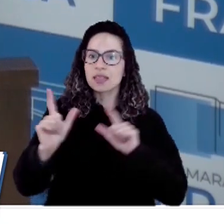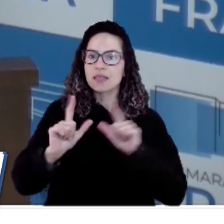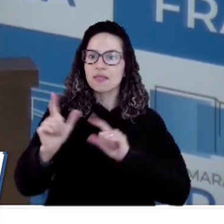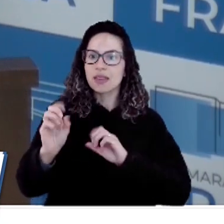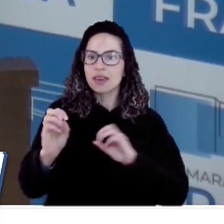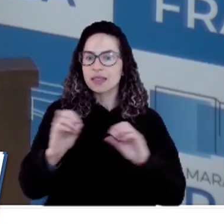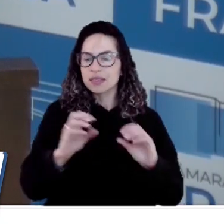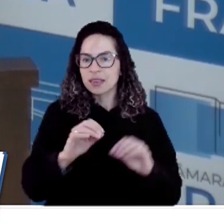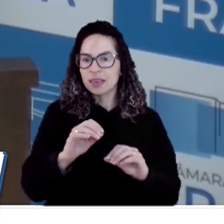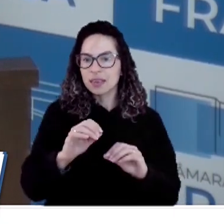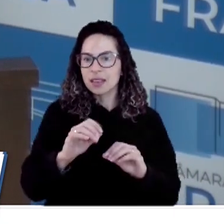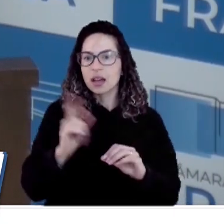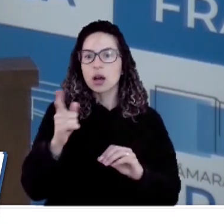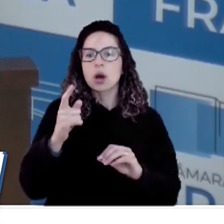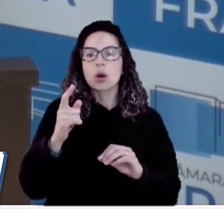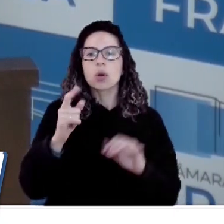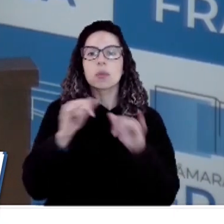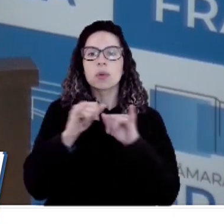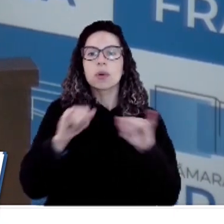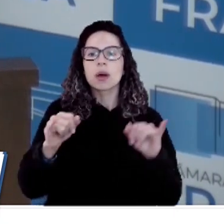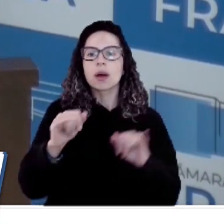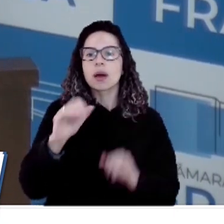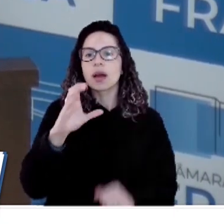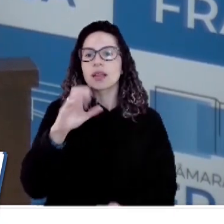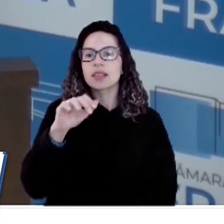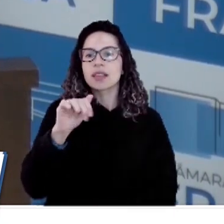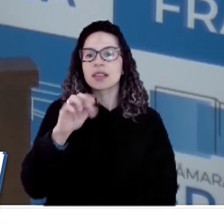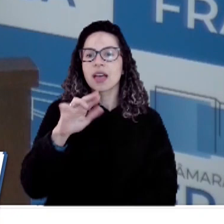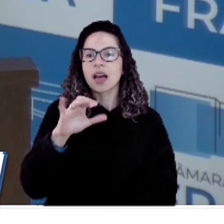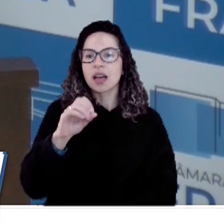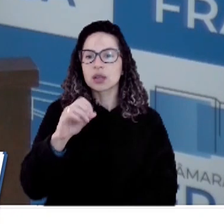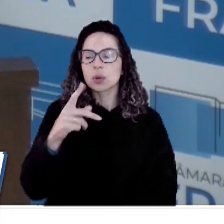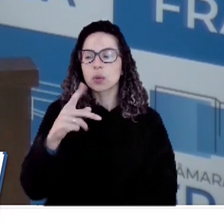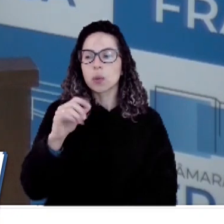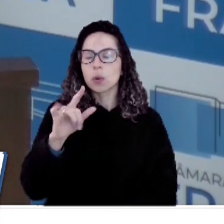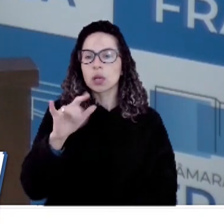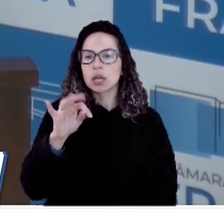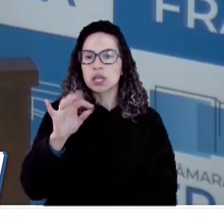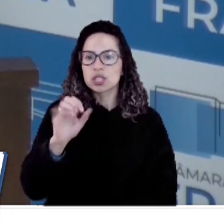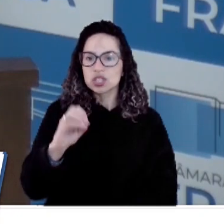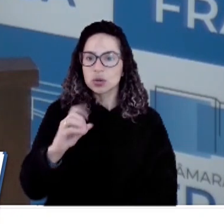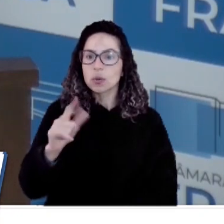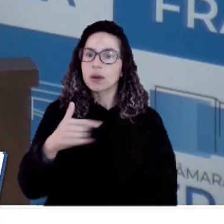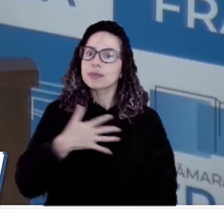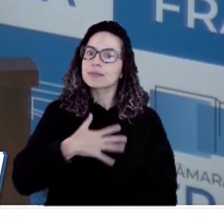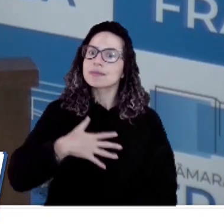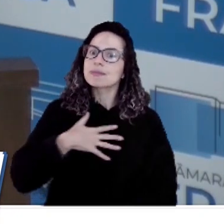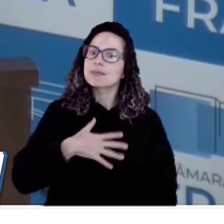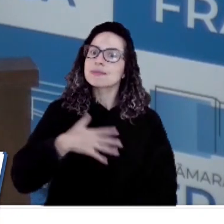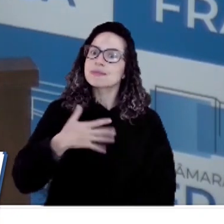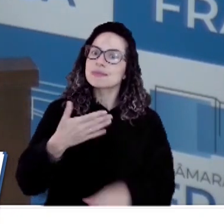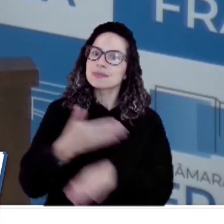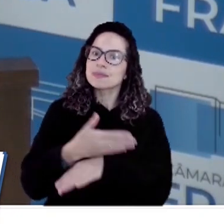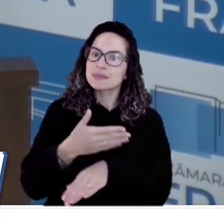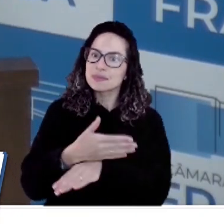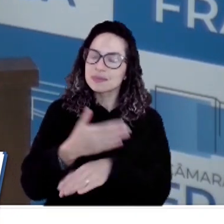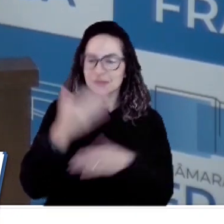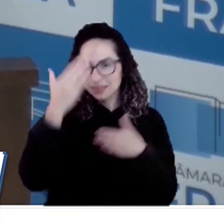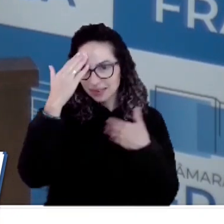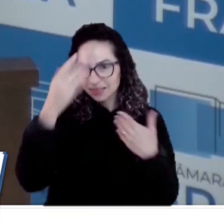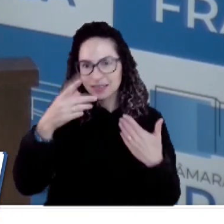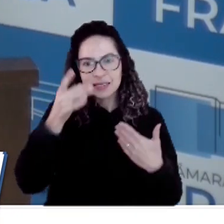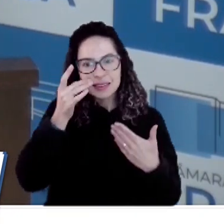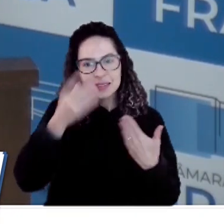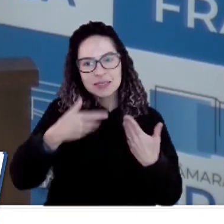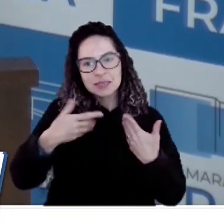seu programa Cenário Político, do qual eu tive a honra de participar e agradecer pelo convite. Saudar o